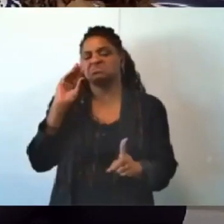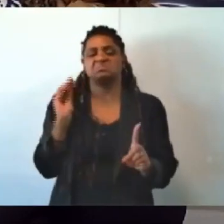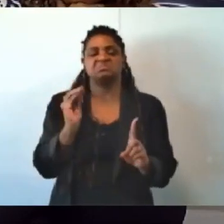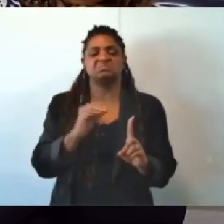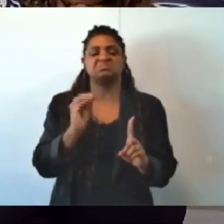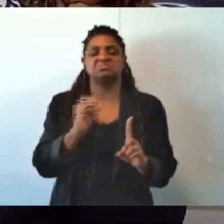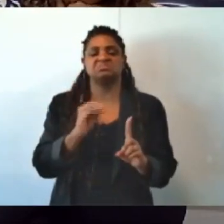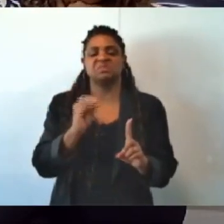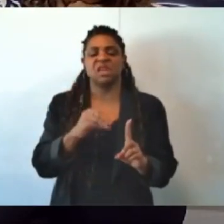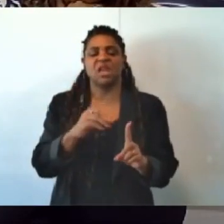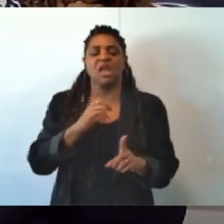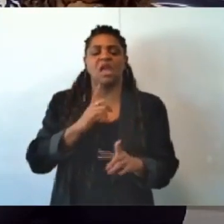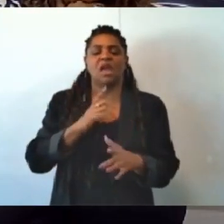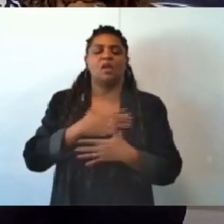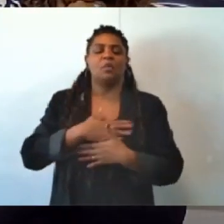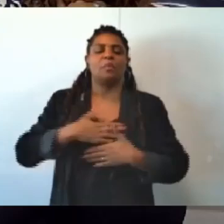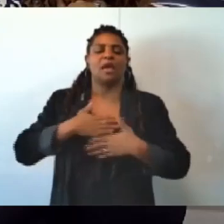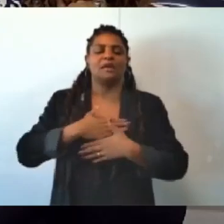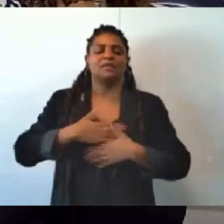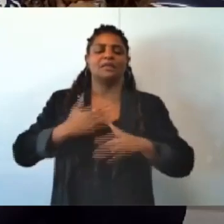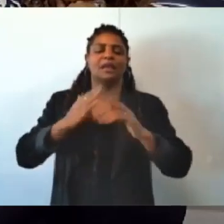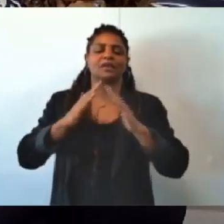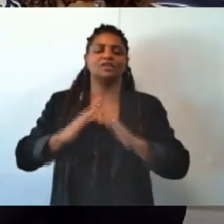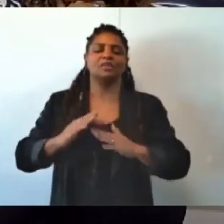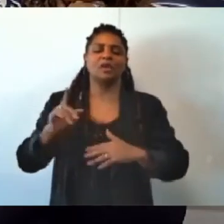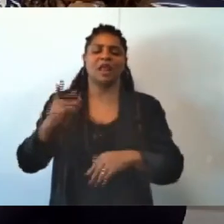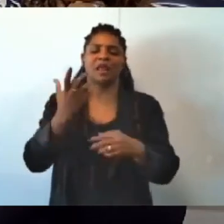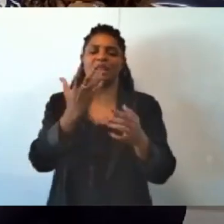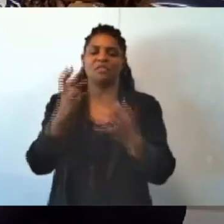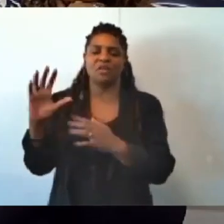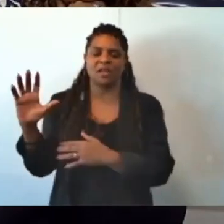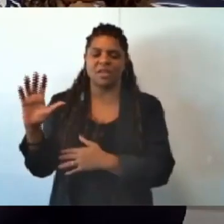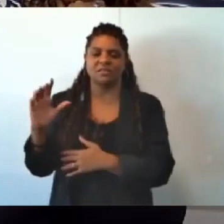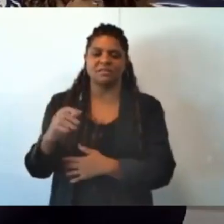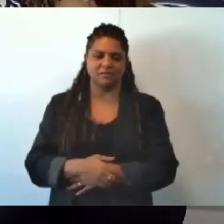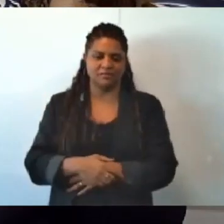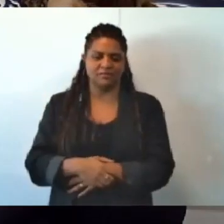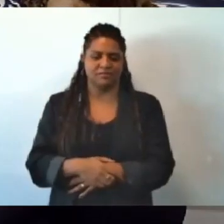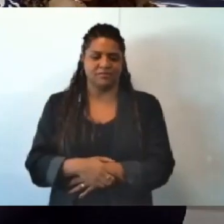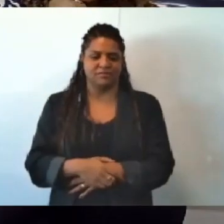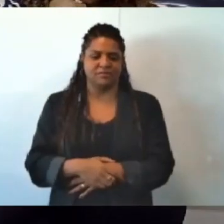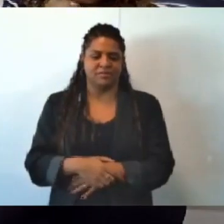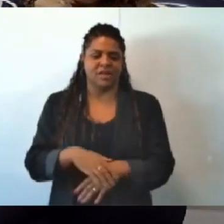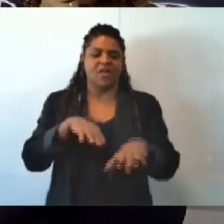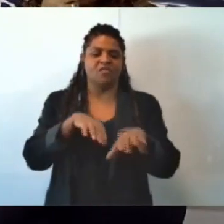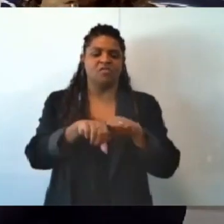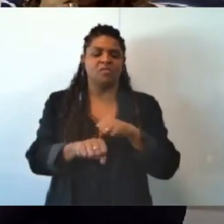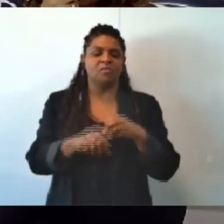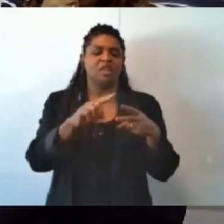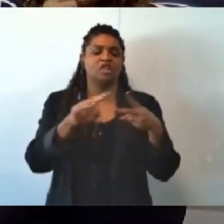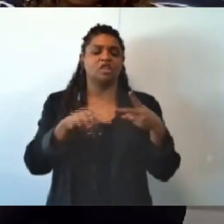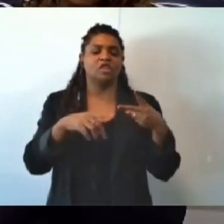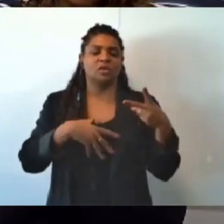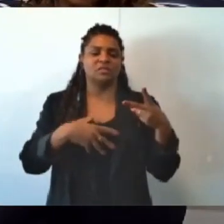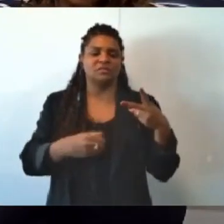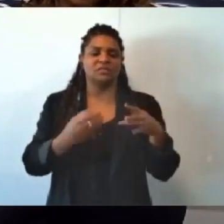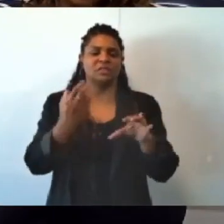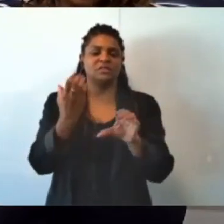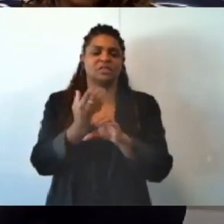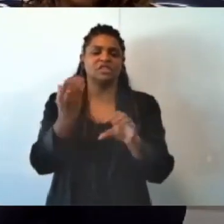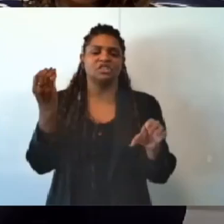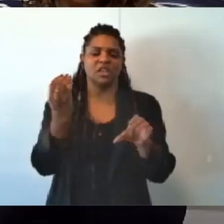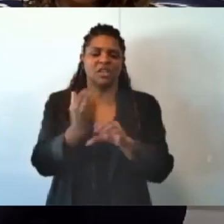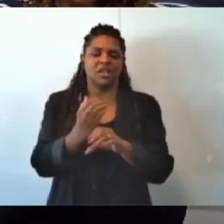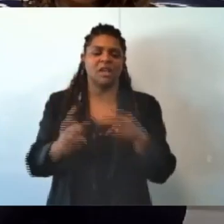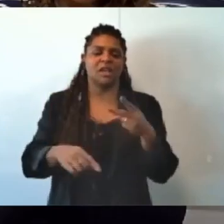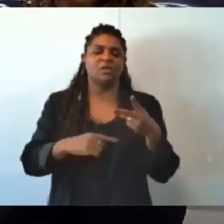na floresta, você está entendendo? Tenho prazer, formei meus 2 filhos, engenheiro e advogado, graças